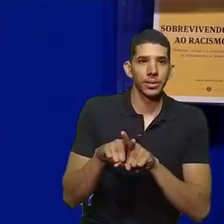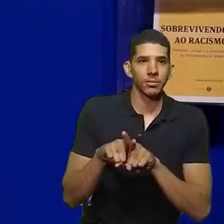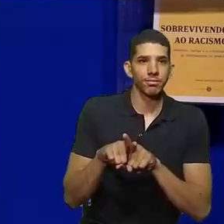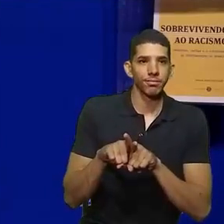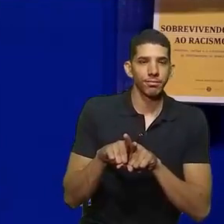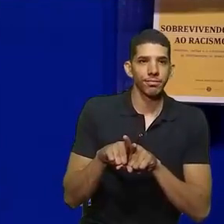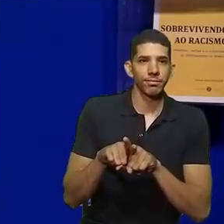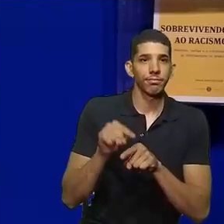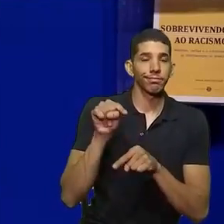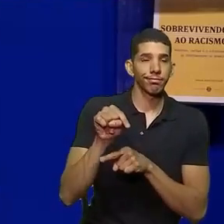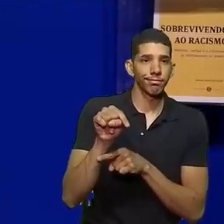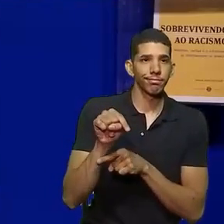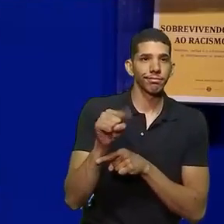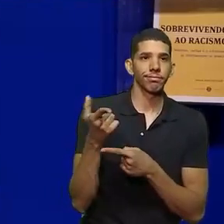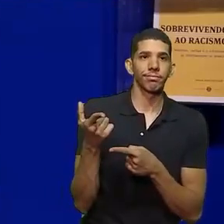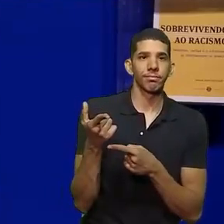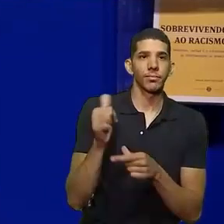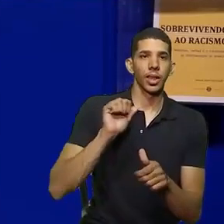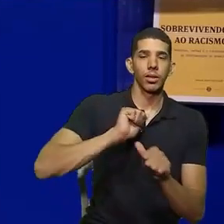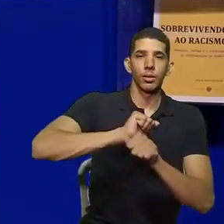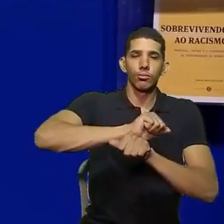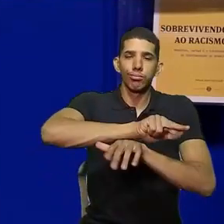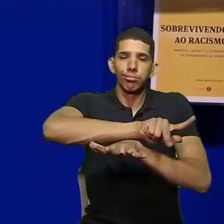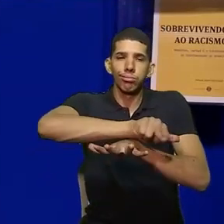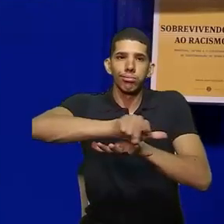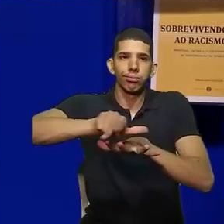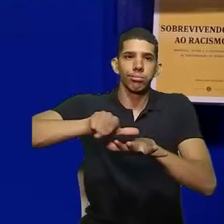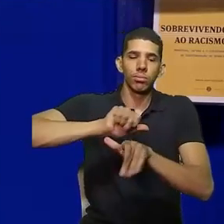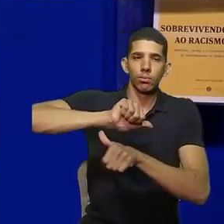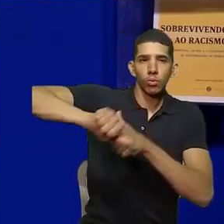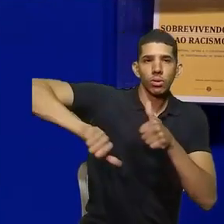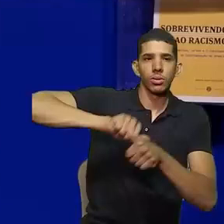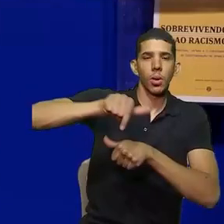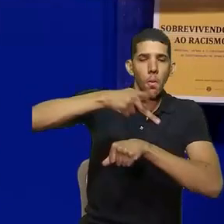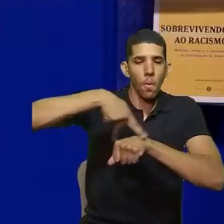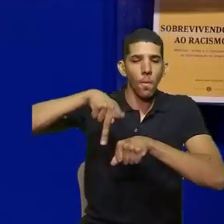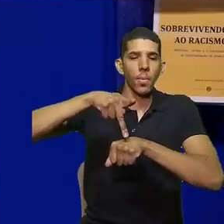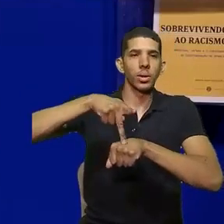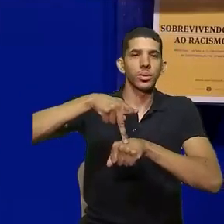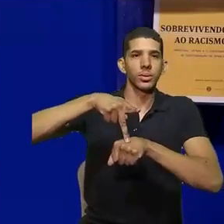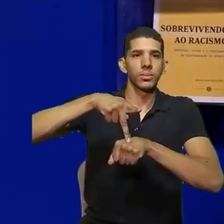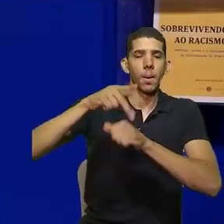a bibliodiversidade em nosso país. Bibliodiversidade.